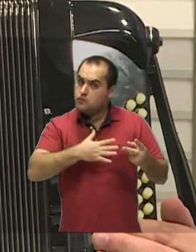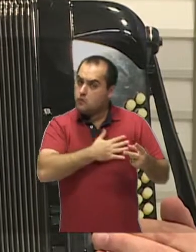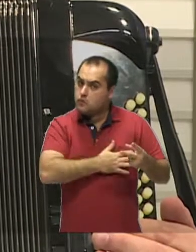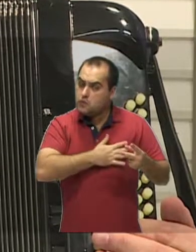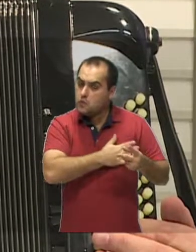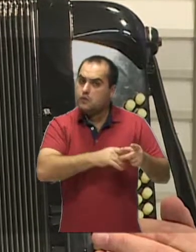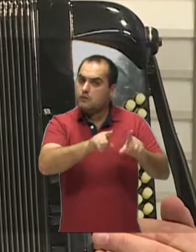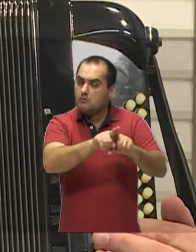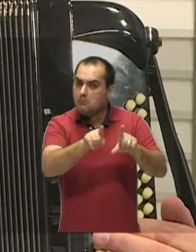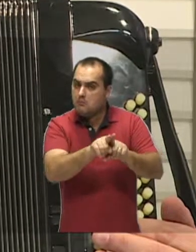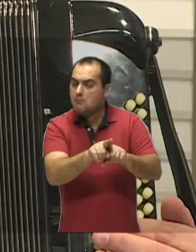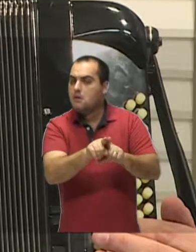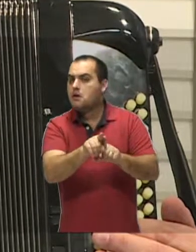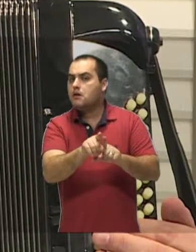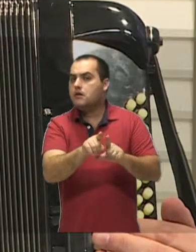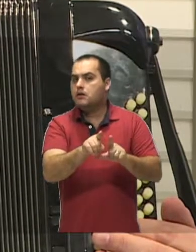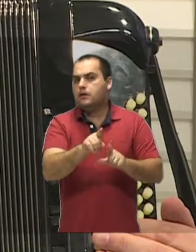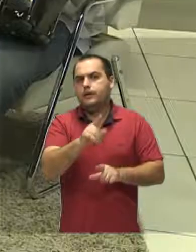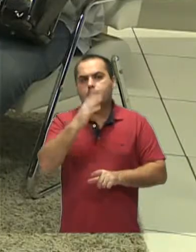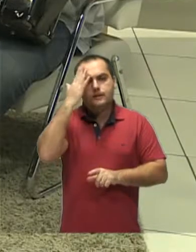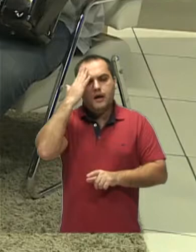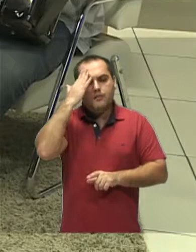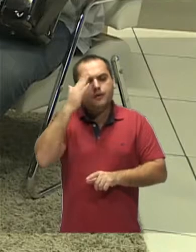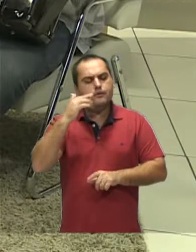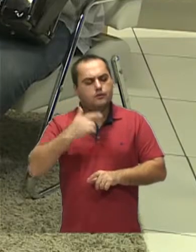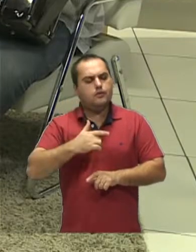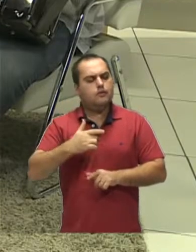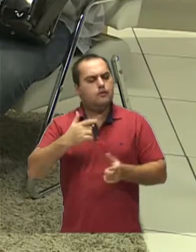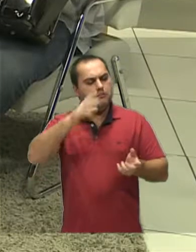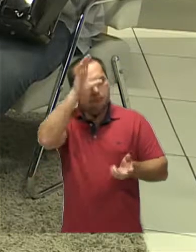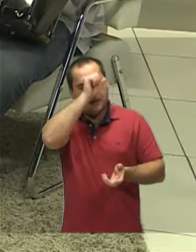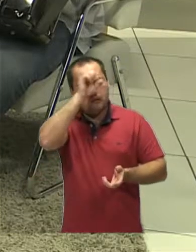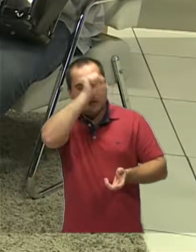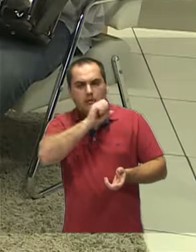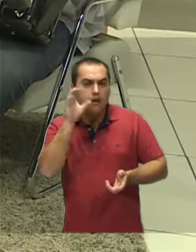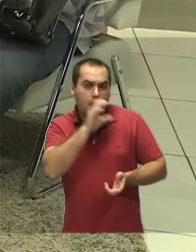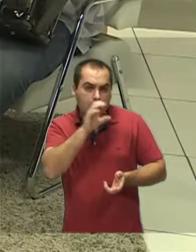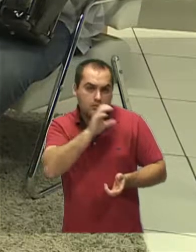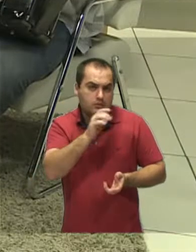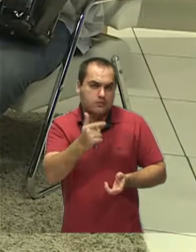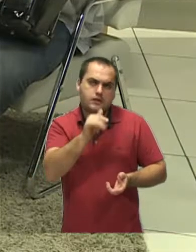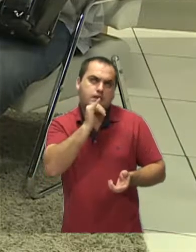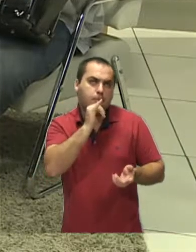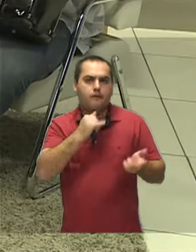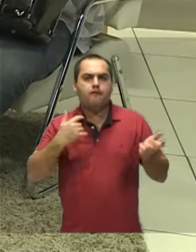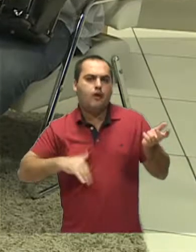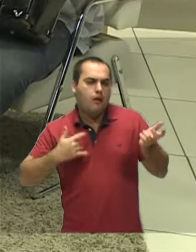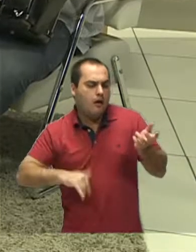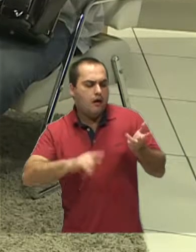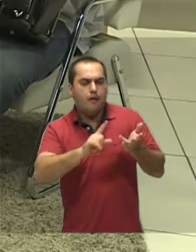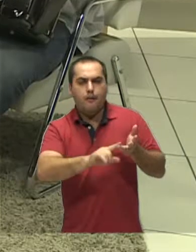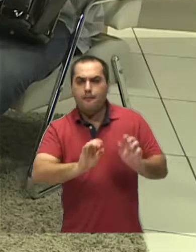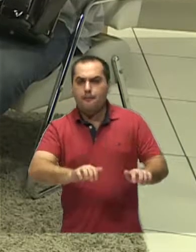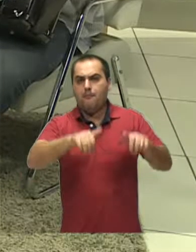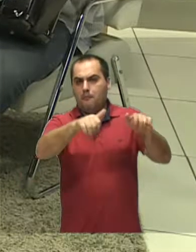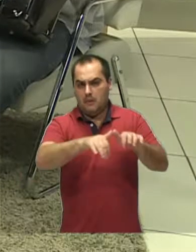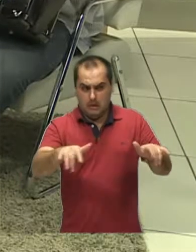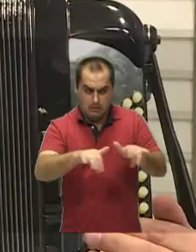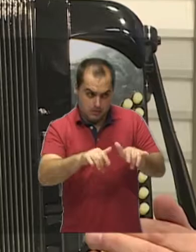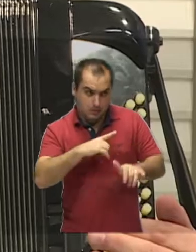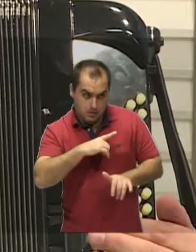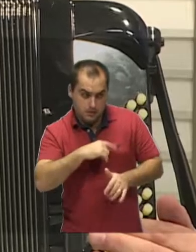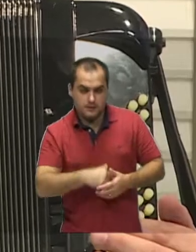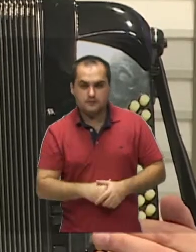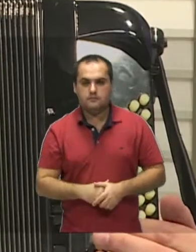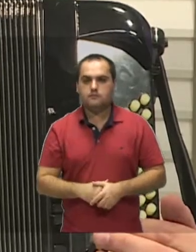há um fácil diálogo de aprendizado com violão, com piano? O meu